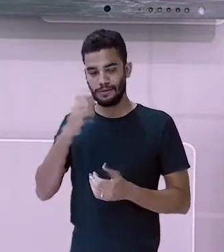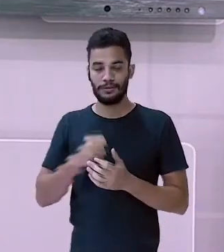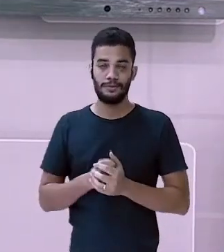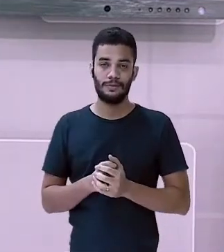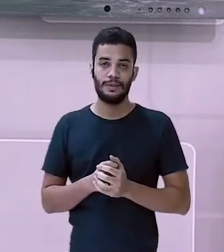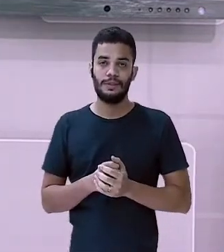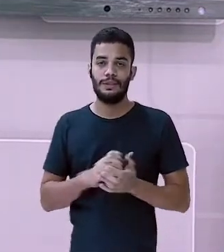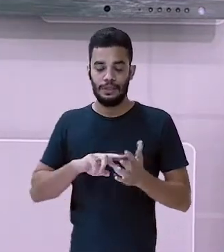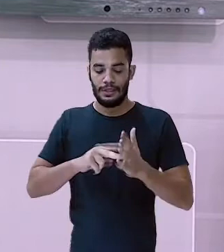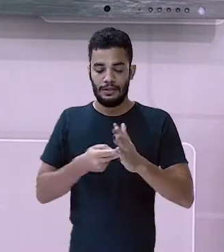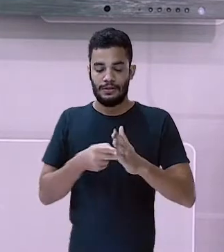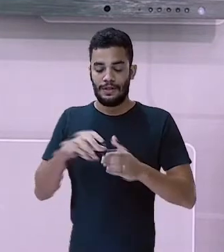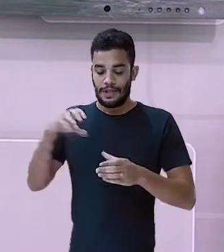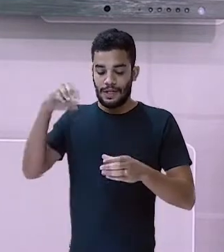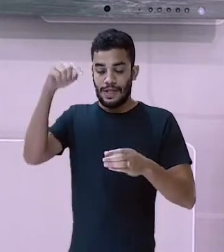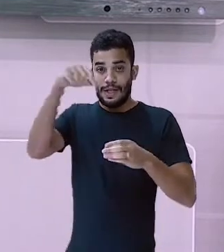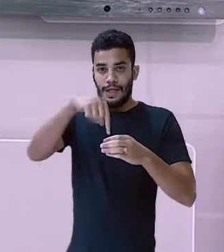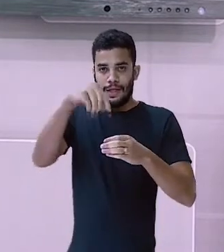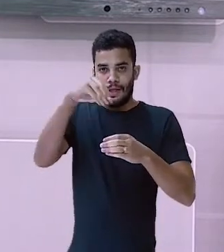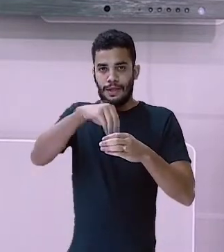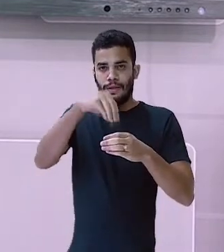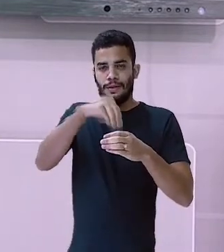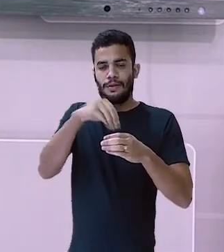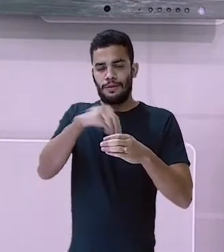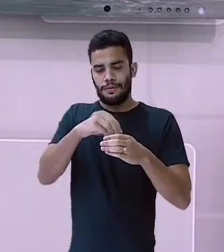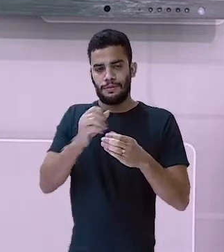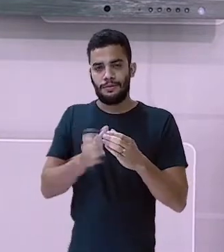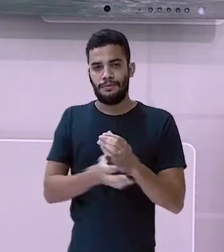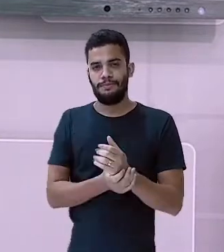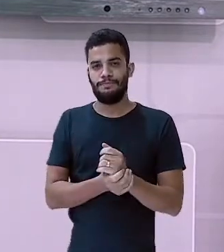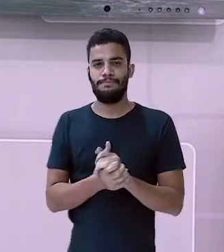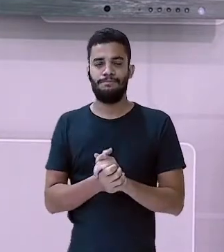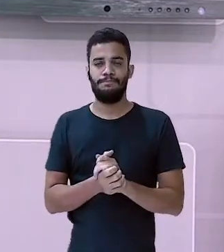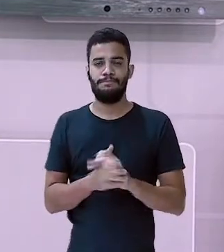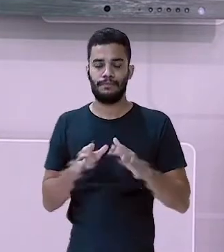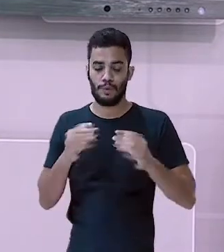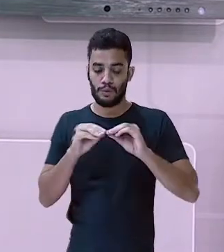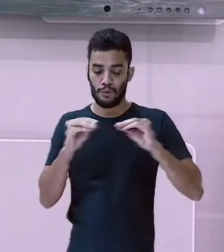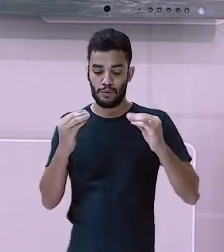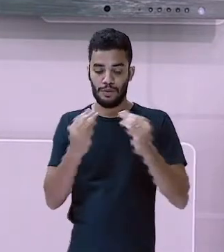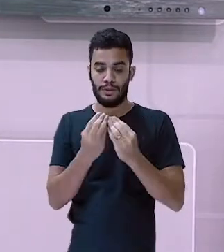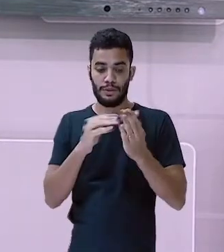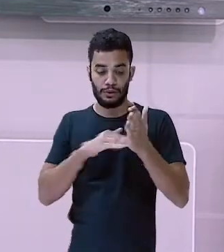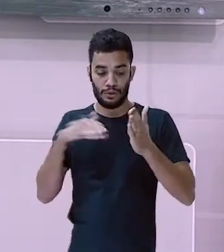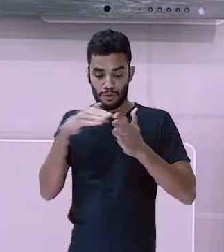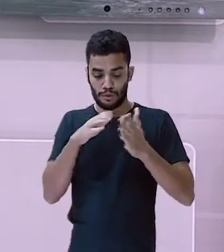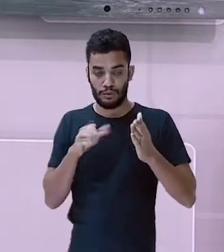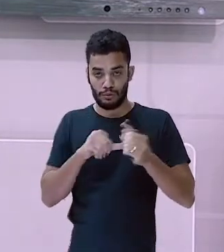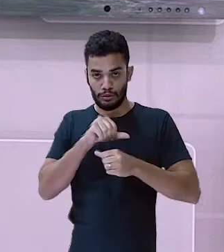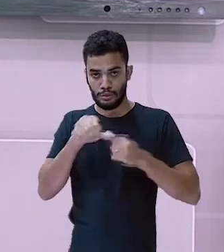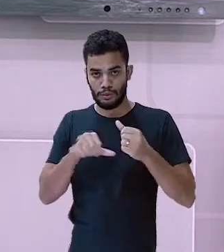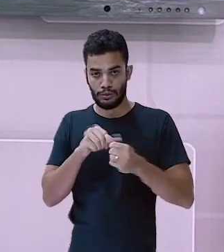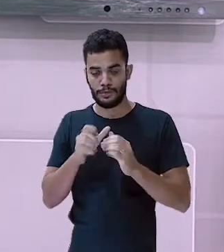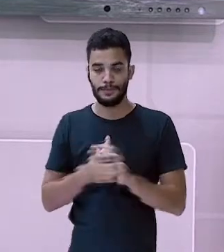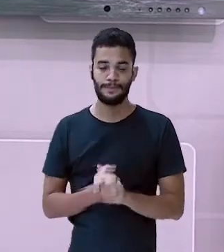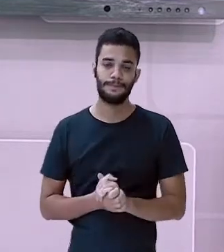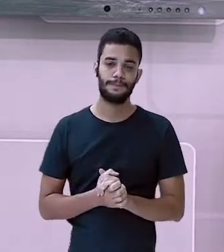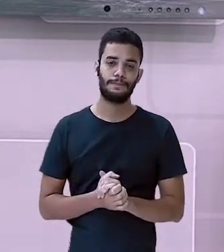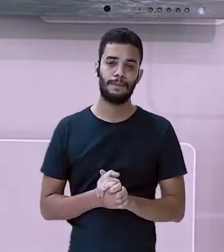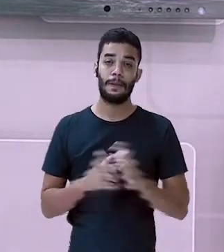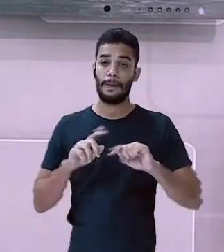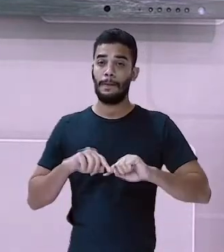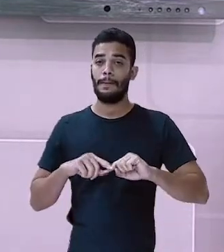local, à vasilha onde estas substâncias estarão reunidas. E